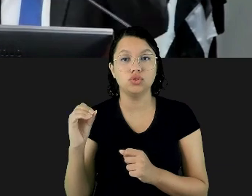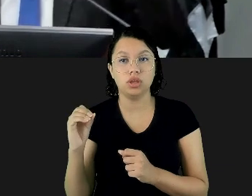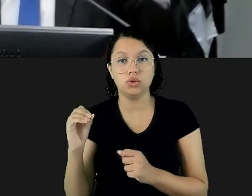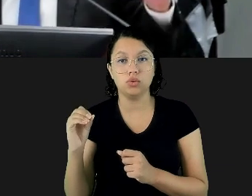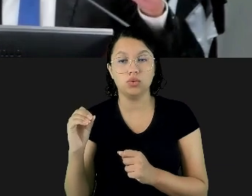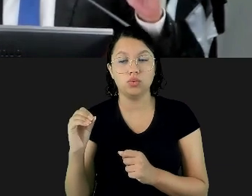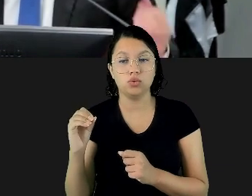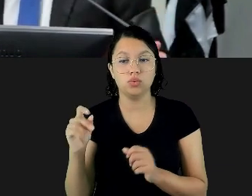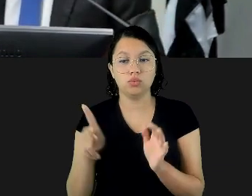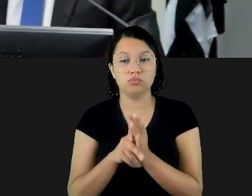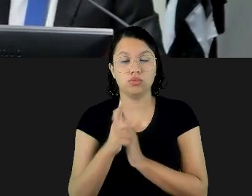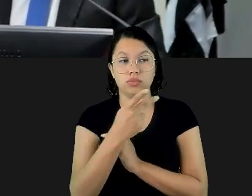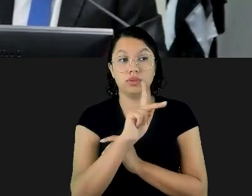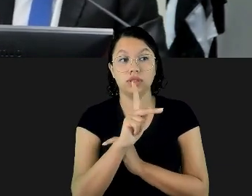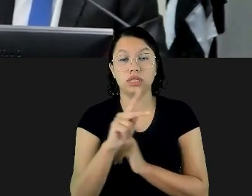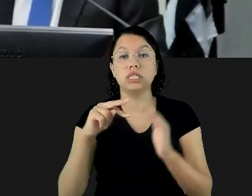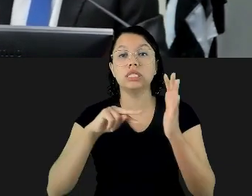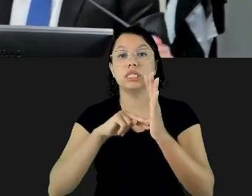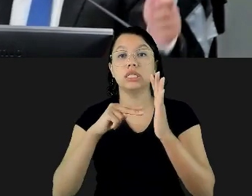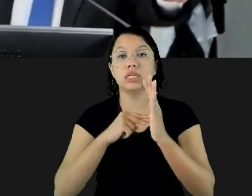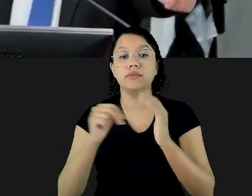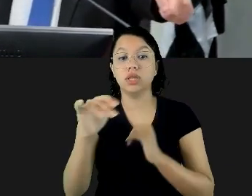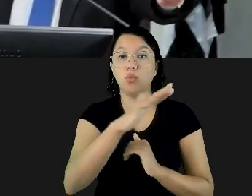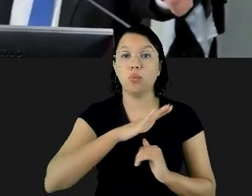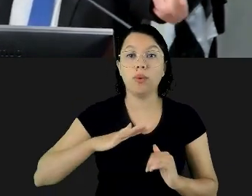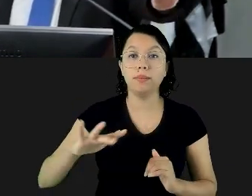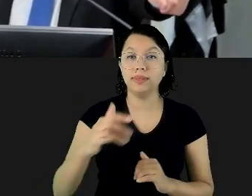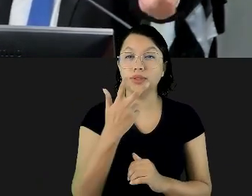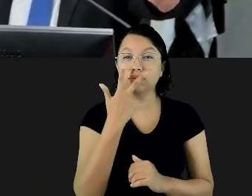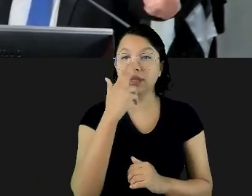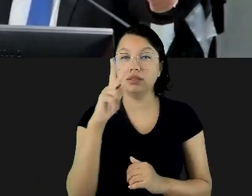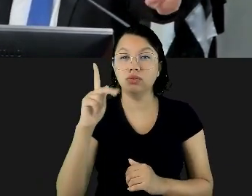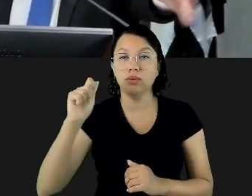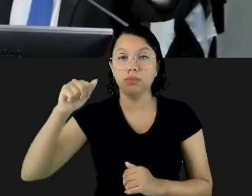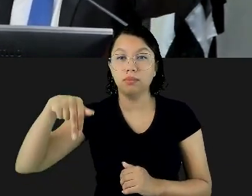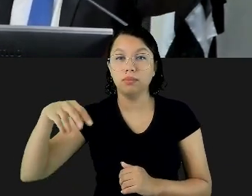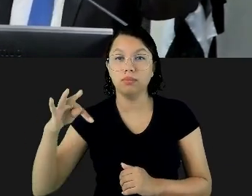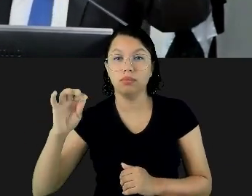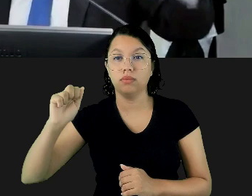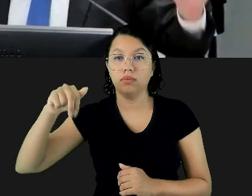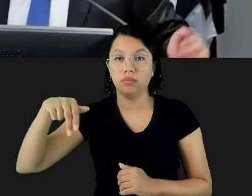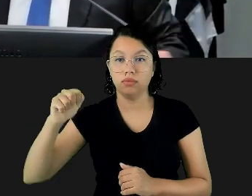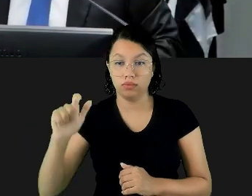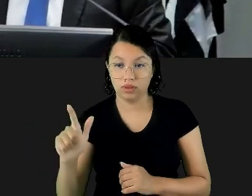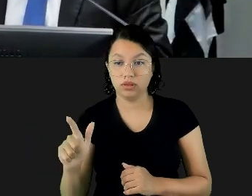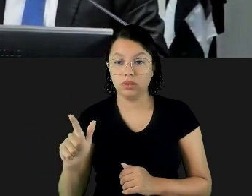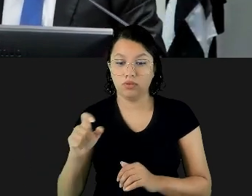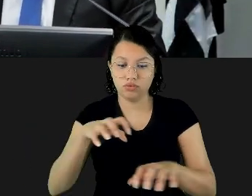um ambiente parecido com Pantanal. Você cava assim um pouquinho a terra, já vem água.